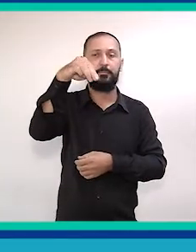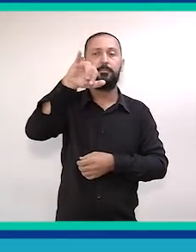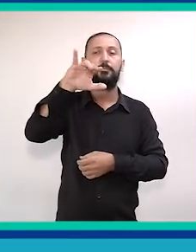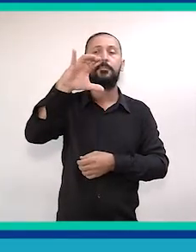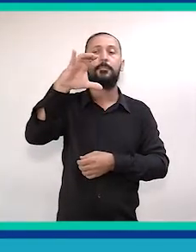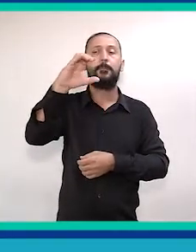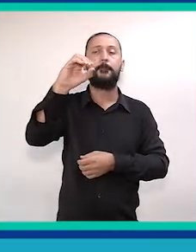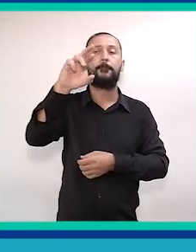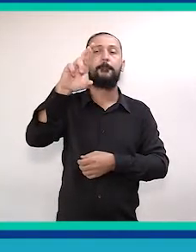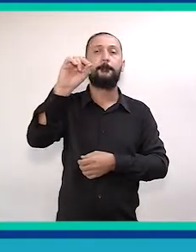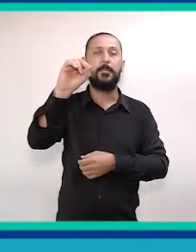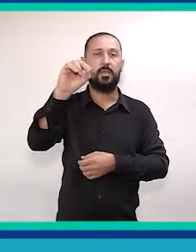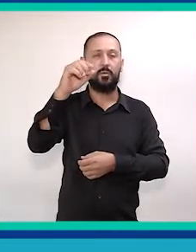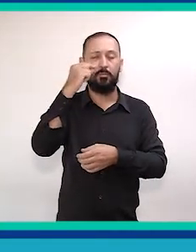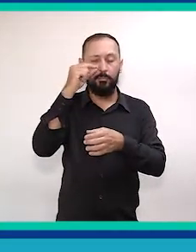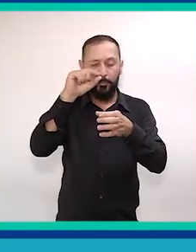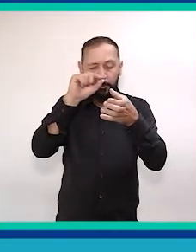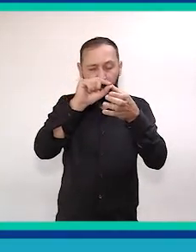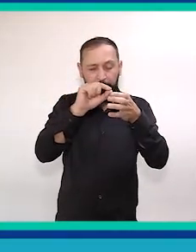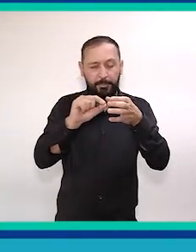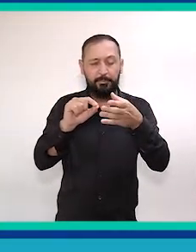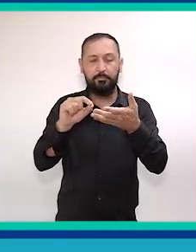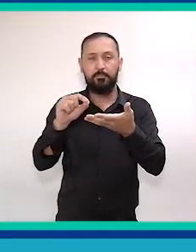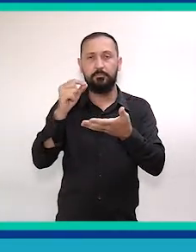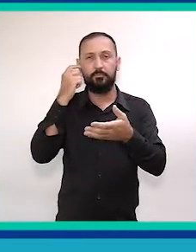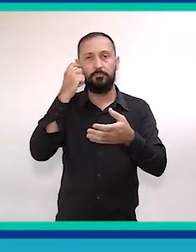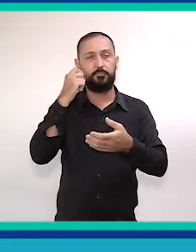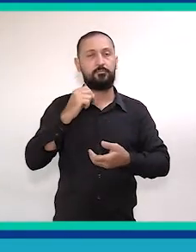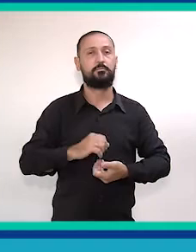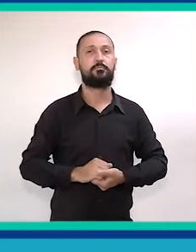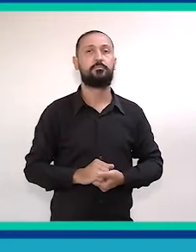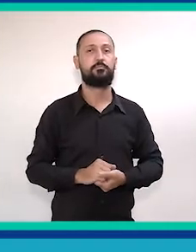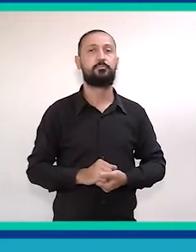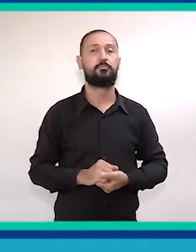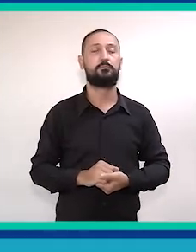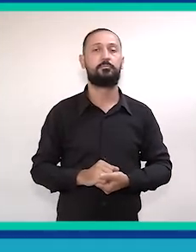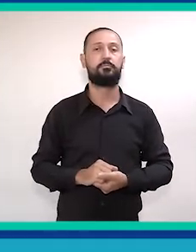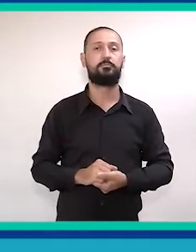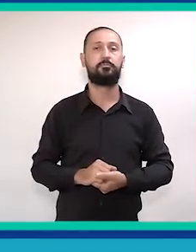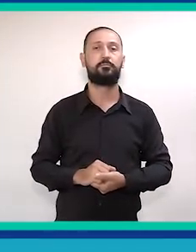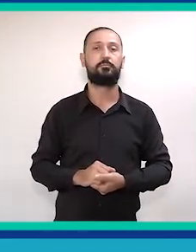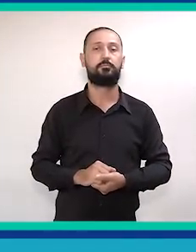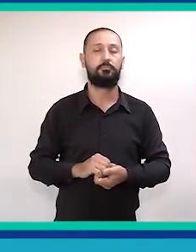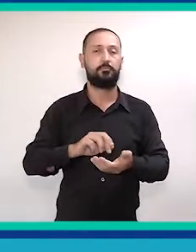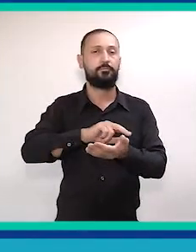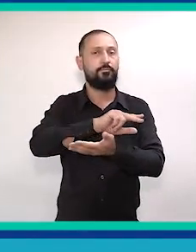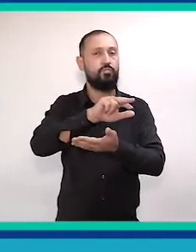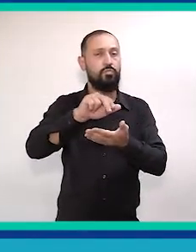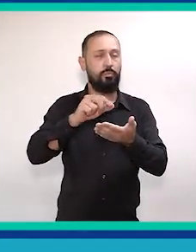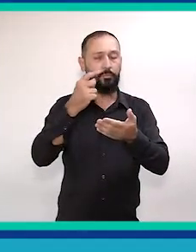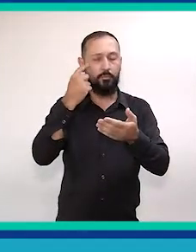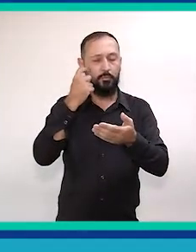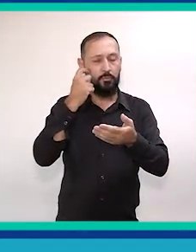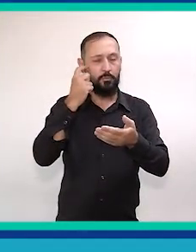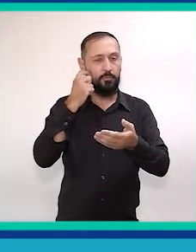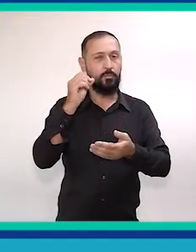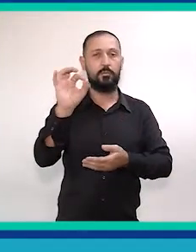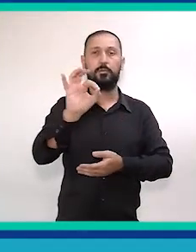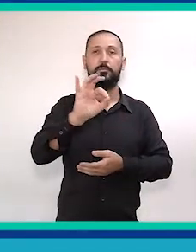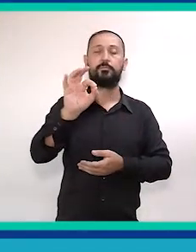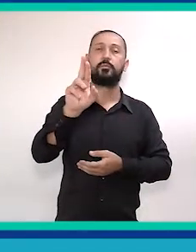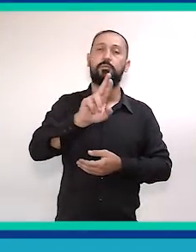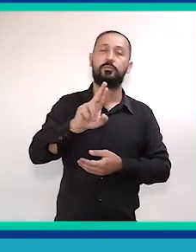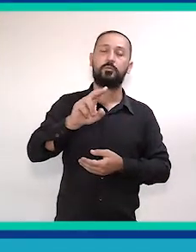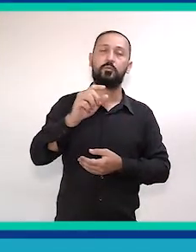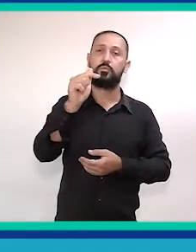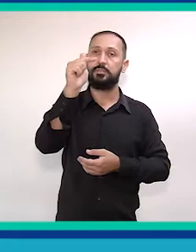micromolar. Então, micromolar seria uma unidade de concentração de uma molécula. Então, com diversas diluições, no